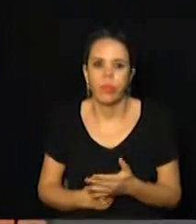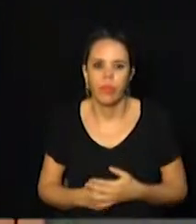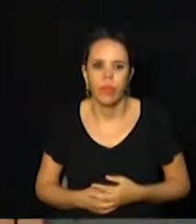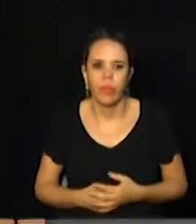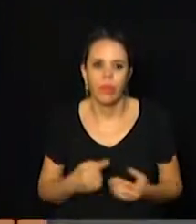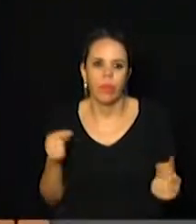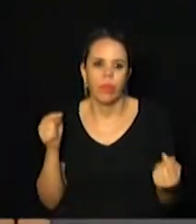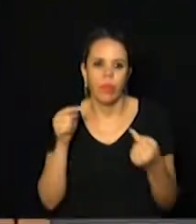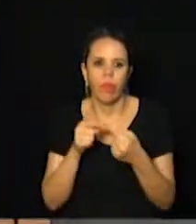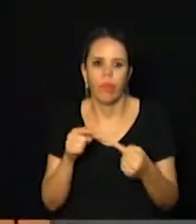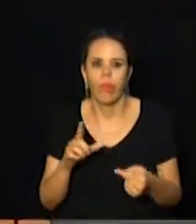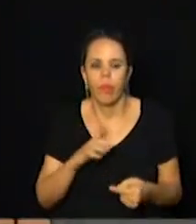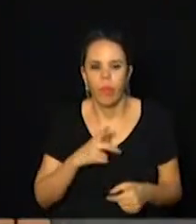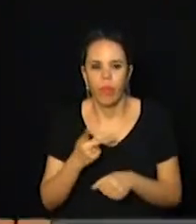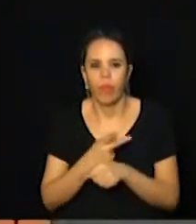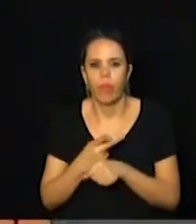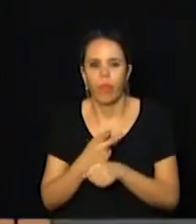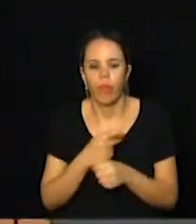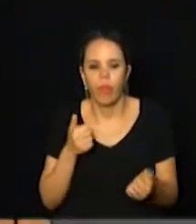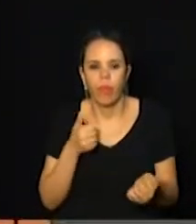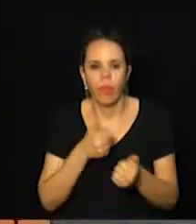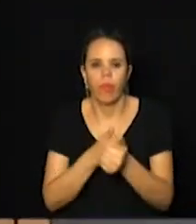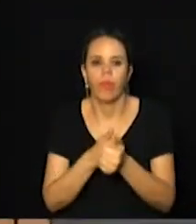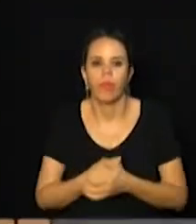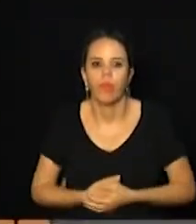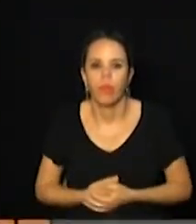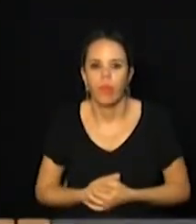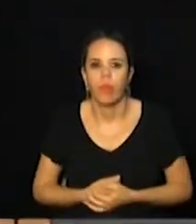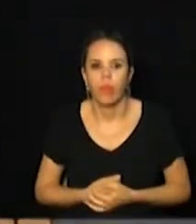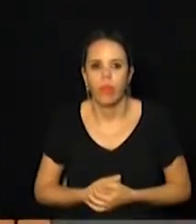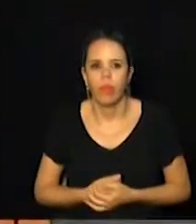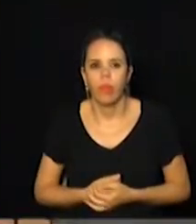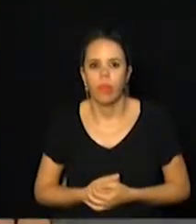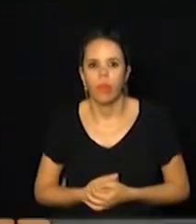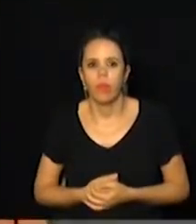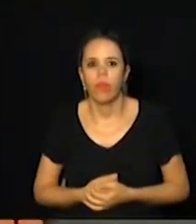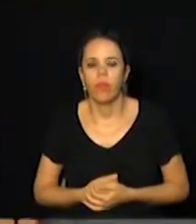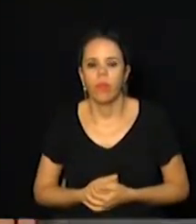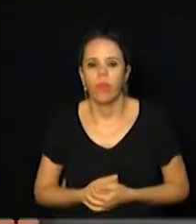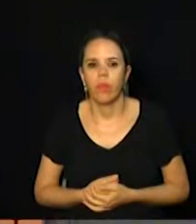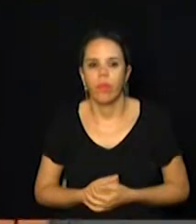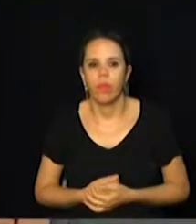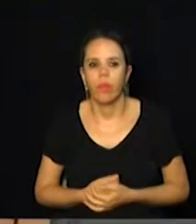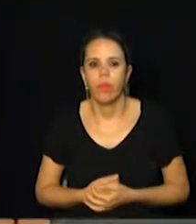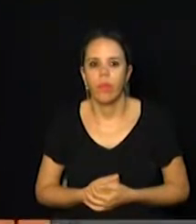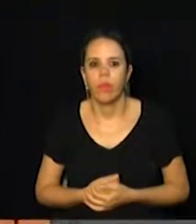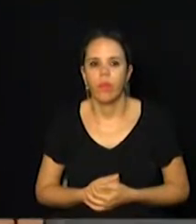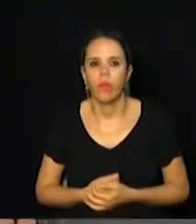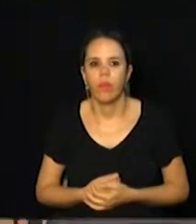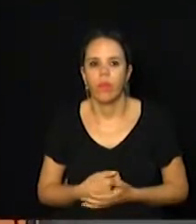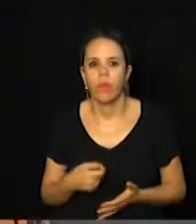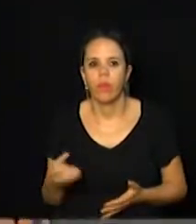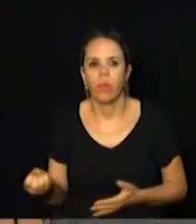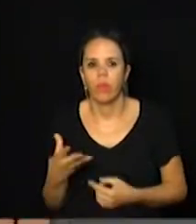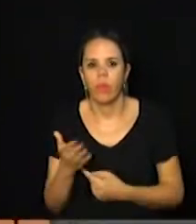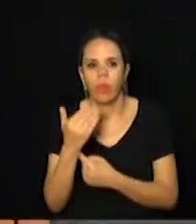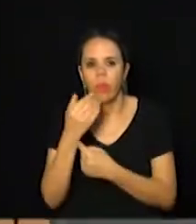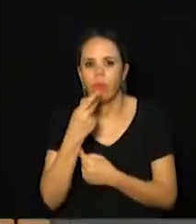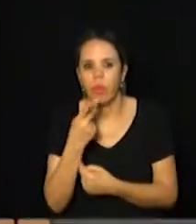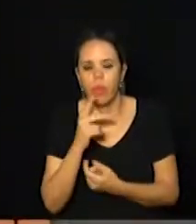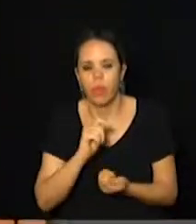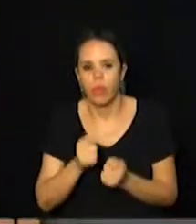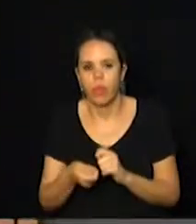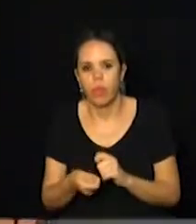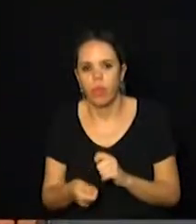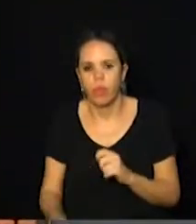aí com esse dilmas a gente tá procurando acompanhar mas como entrar nessa questão das novas tecnologias a gente